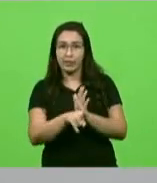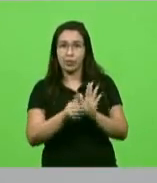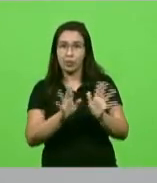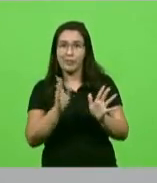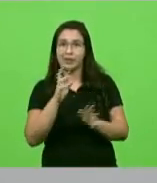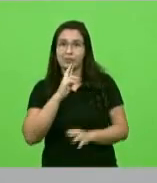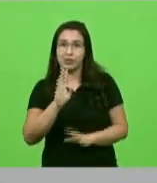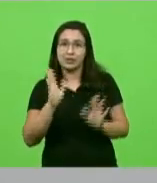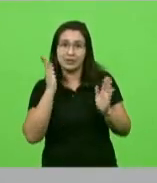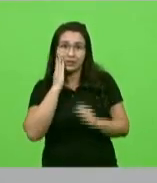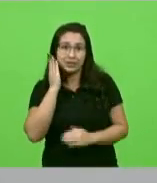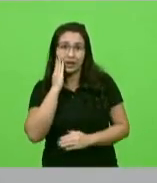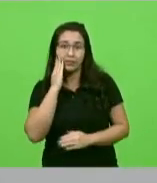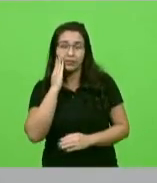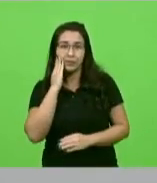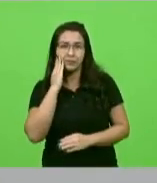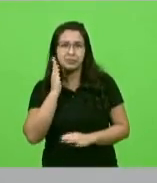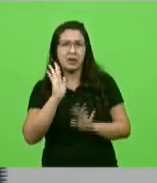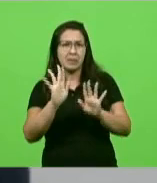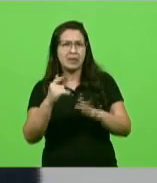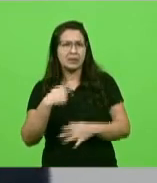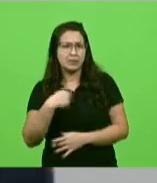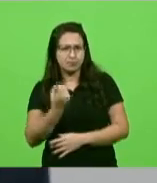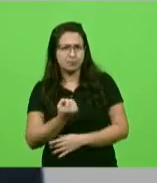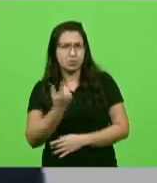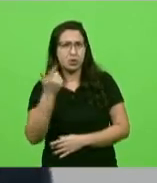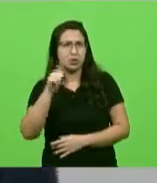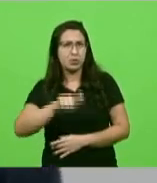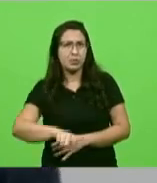Um detalhe que não me passa despercebido.